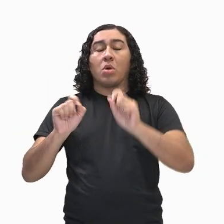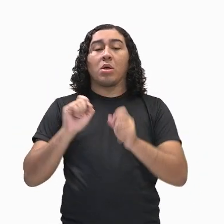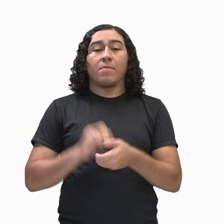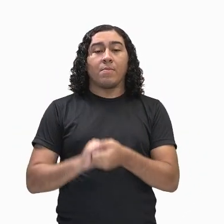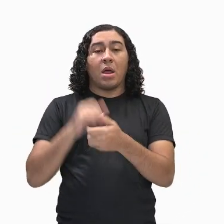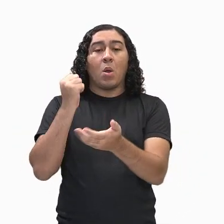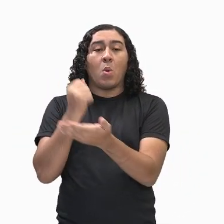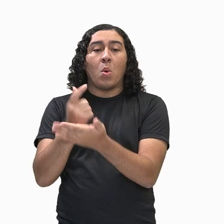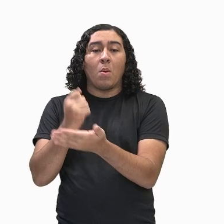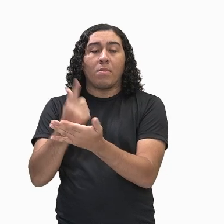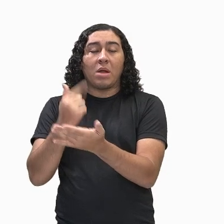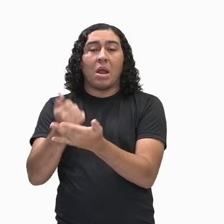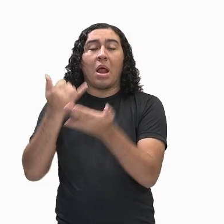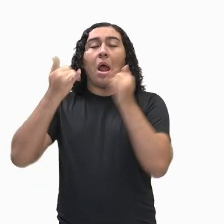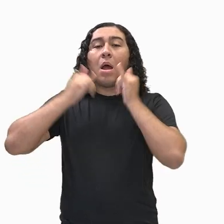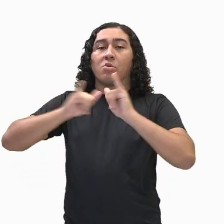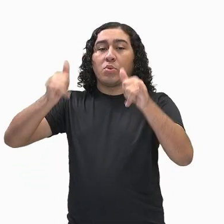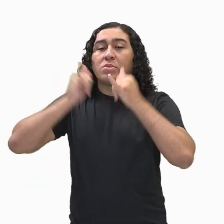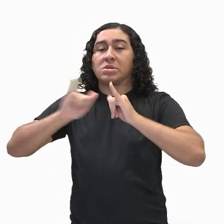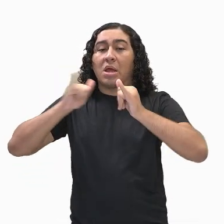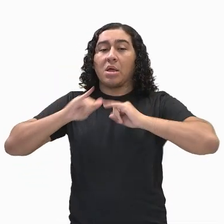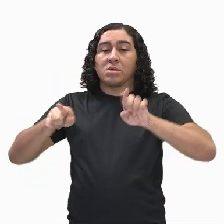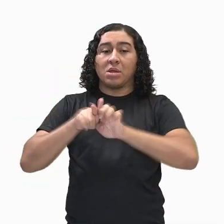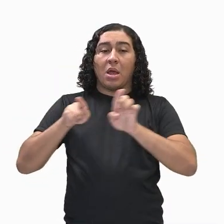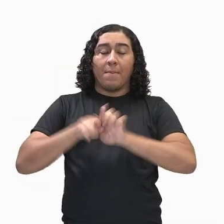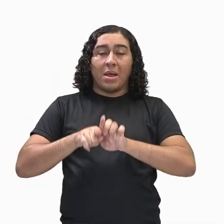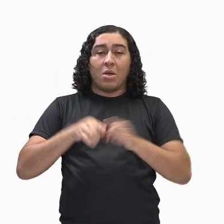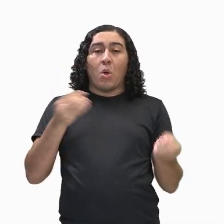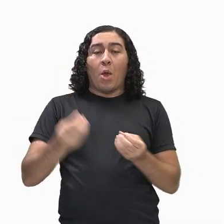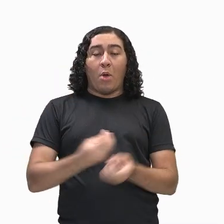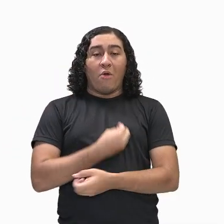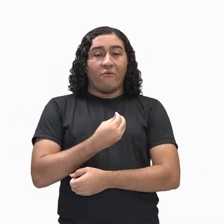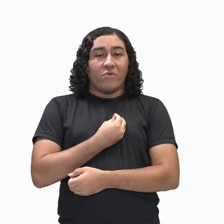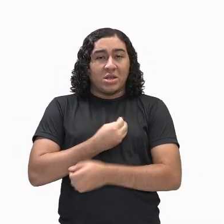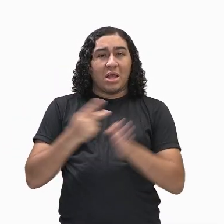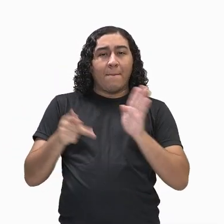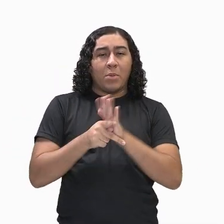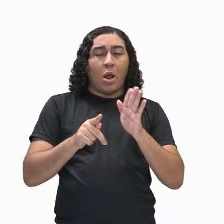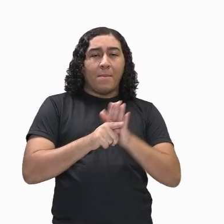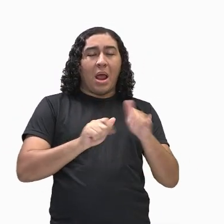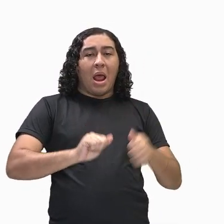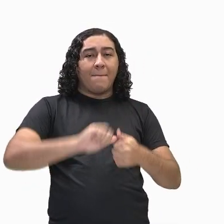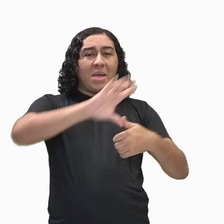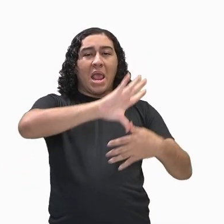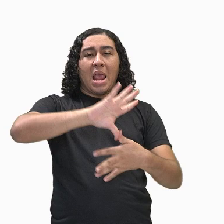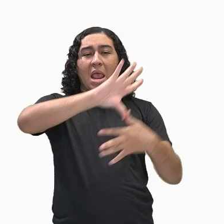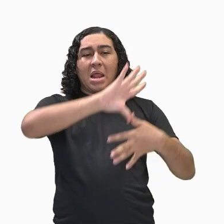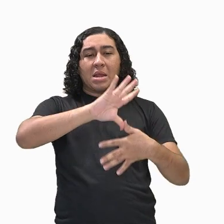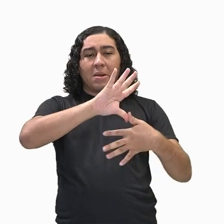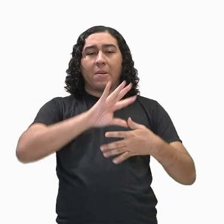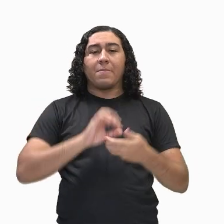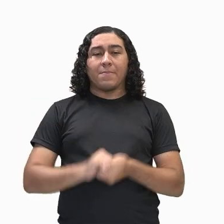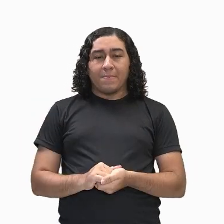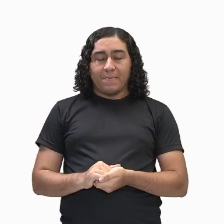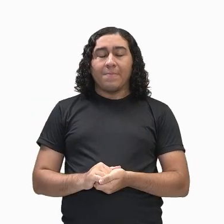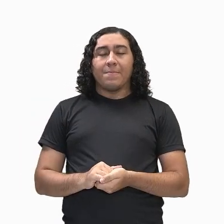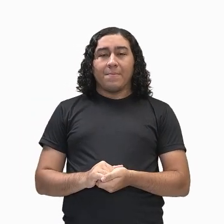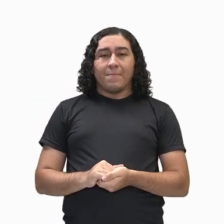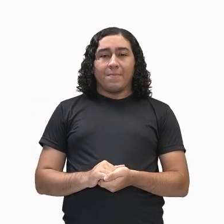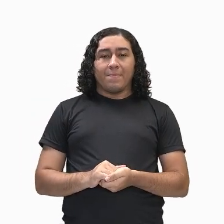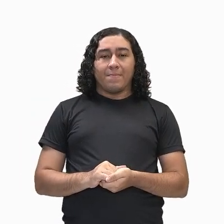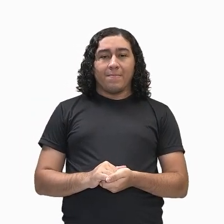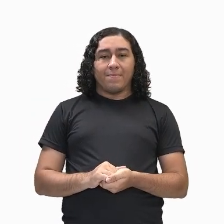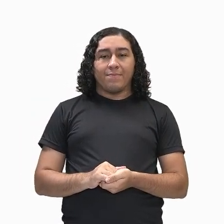consumo, publicidade e estilo de vida americano, o American Way of Life. Olha só, a gente já traz